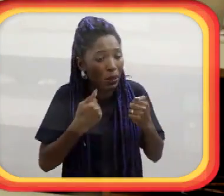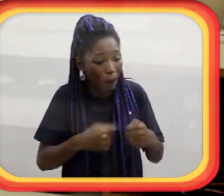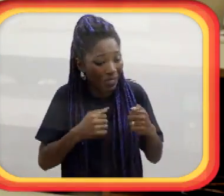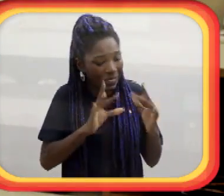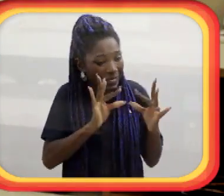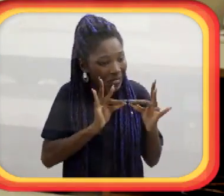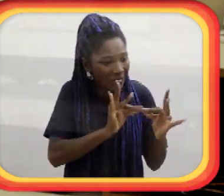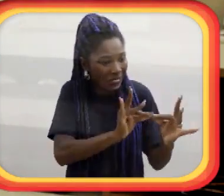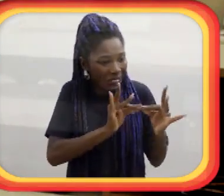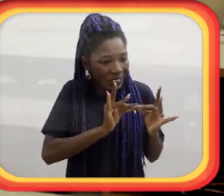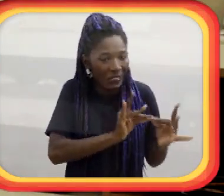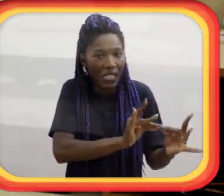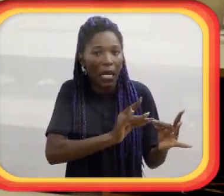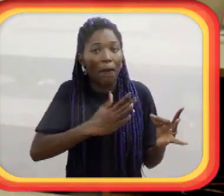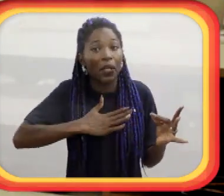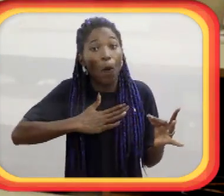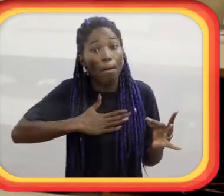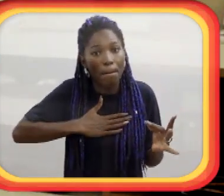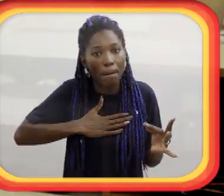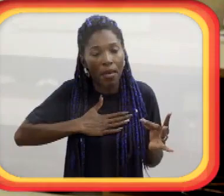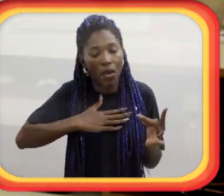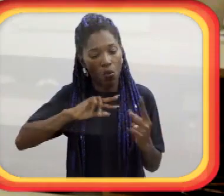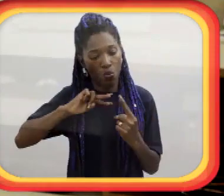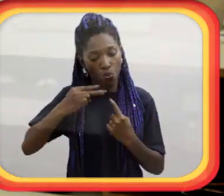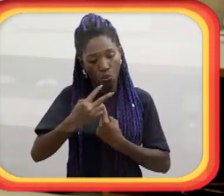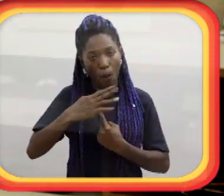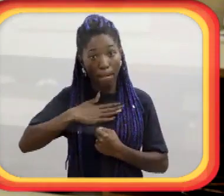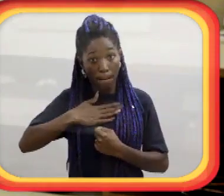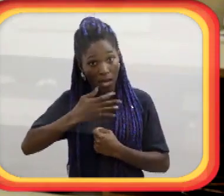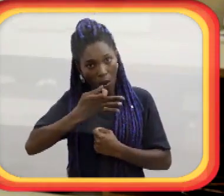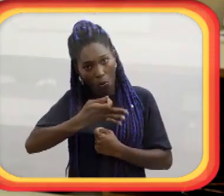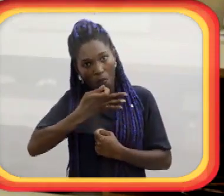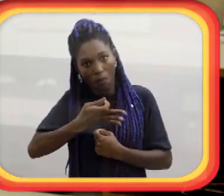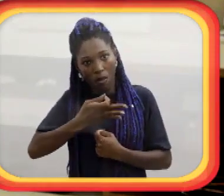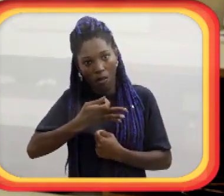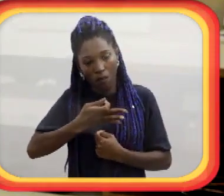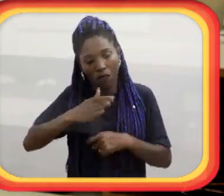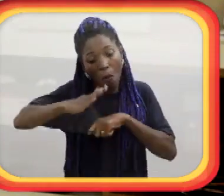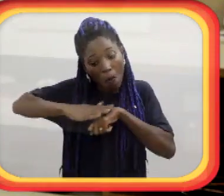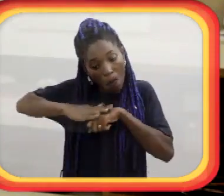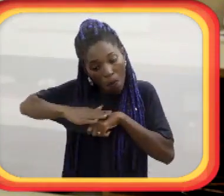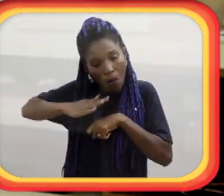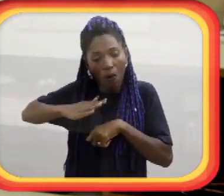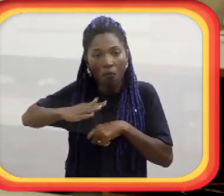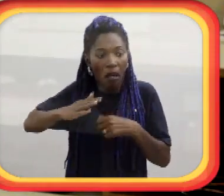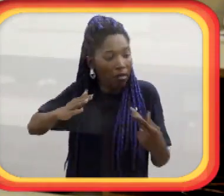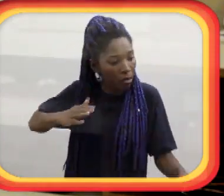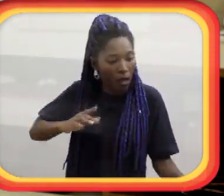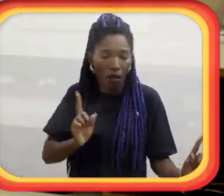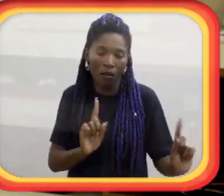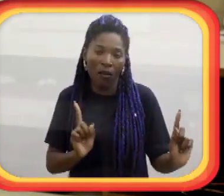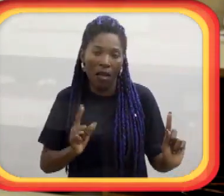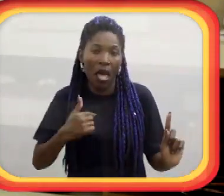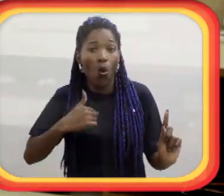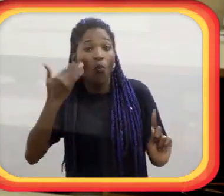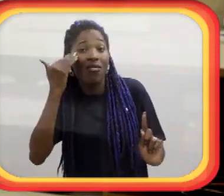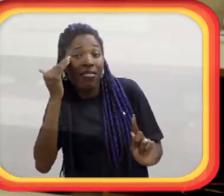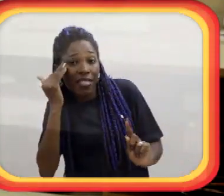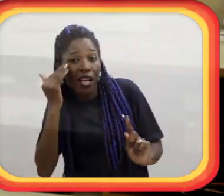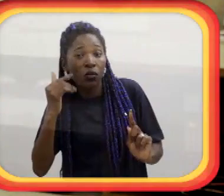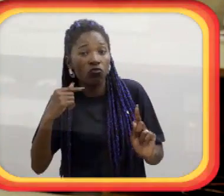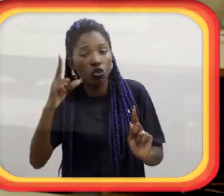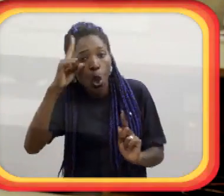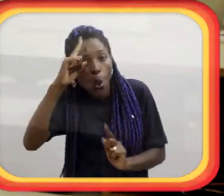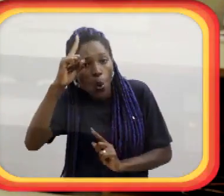Muito junta, né? De muita interdependência, mas é o meu ponto de vista. Eu não posso dizer que isso é dela, né? Isso é meu, é do meu ponto